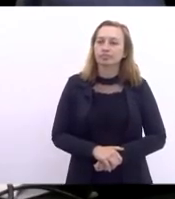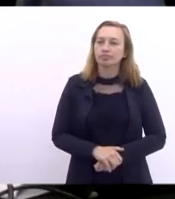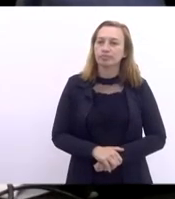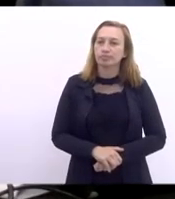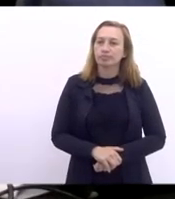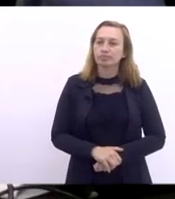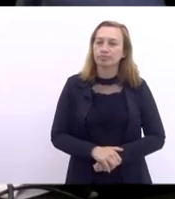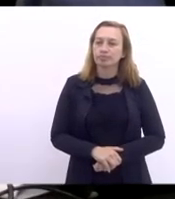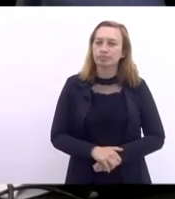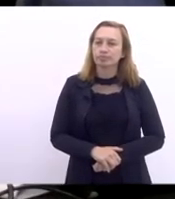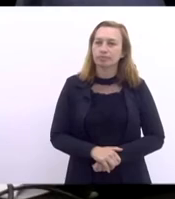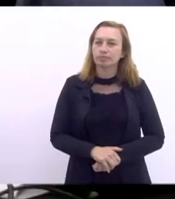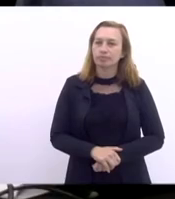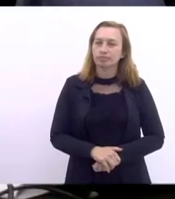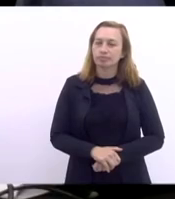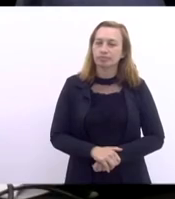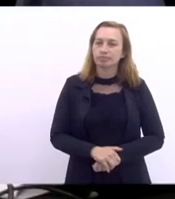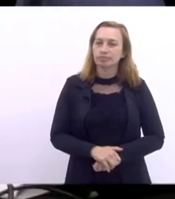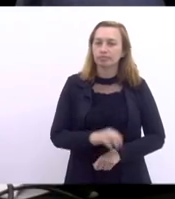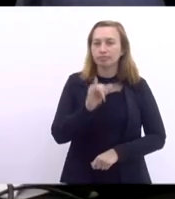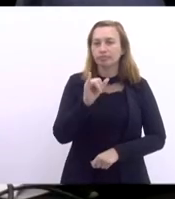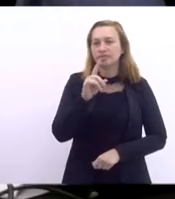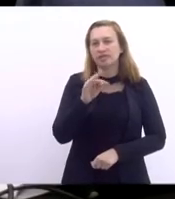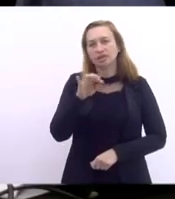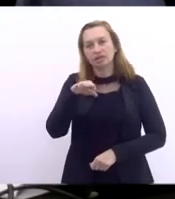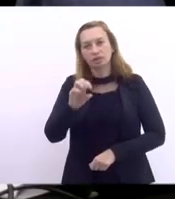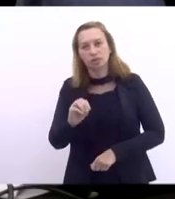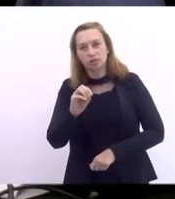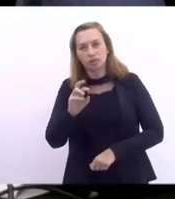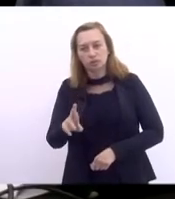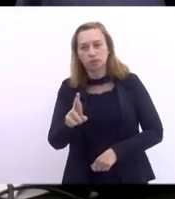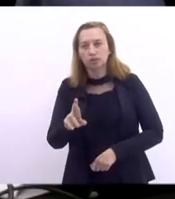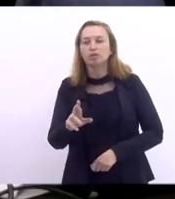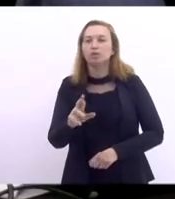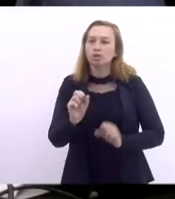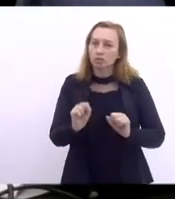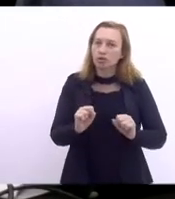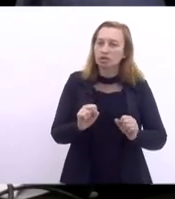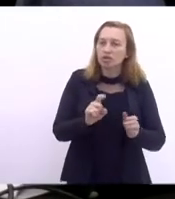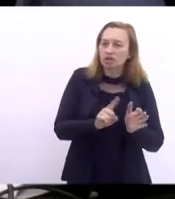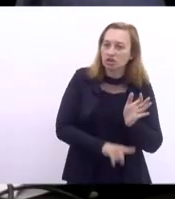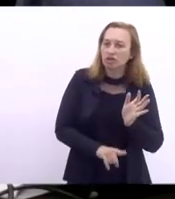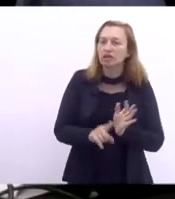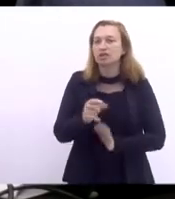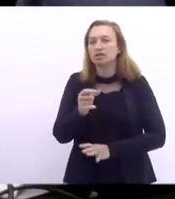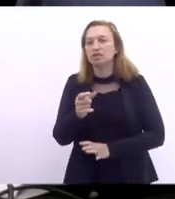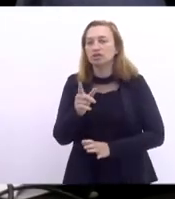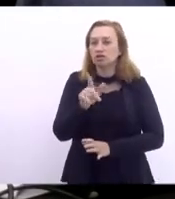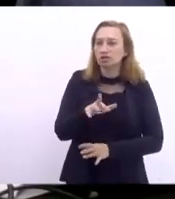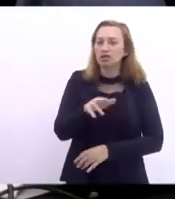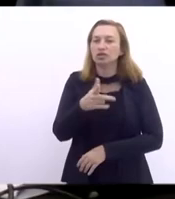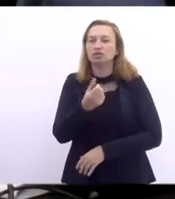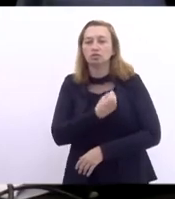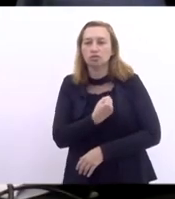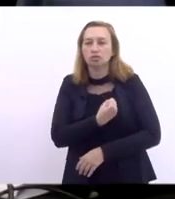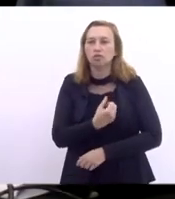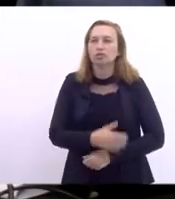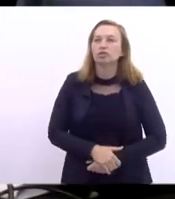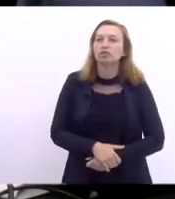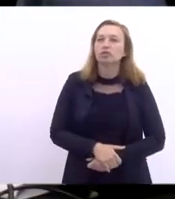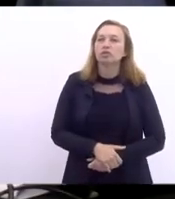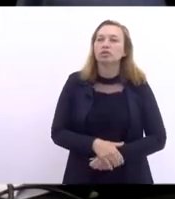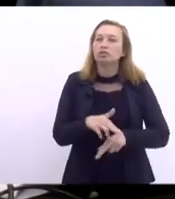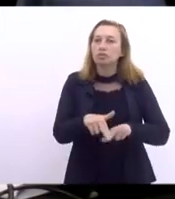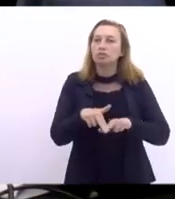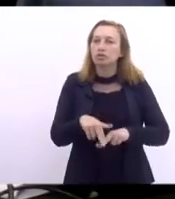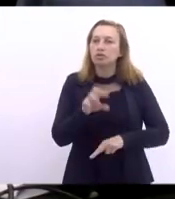dizer que tá dor para lá executador para cá pode ter dado alguma diferença é por isso